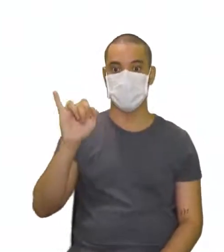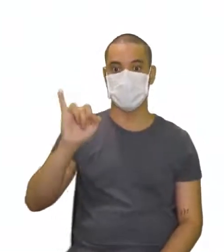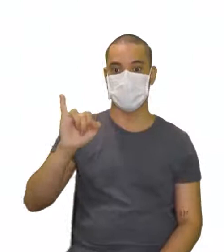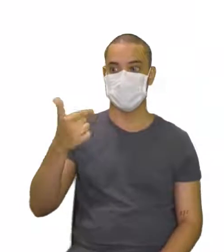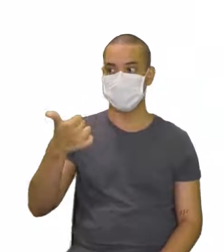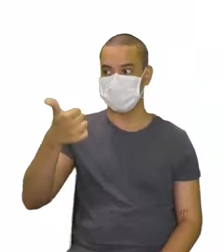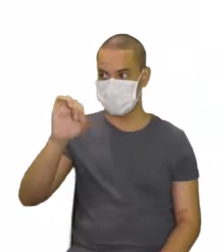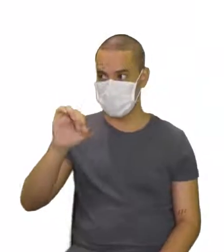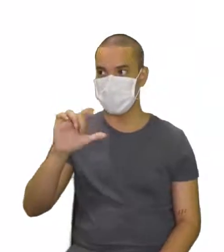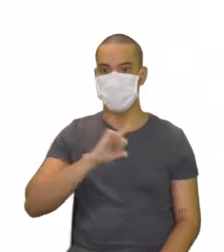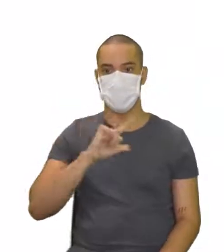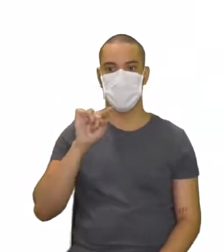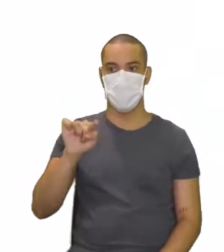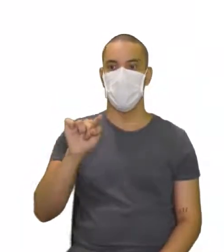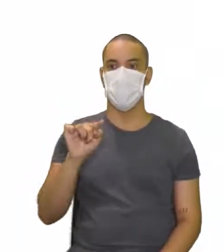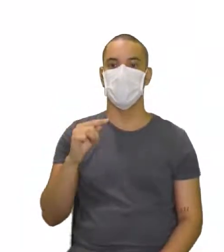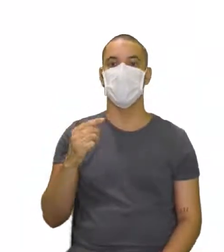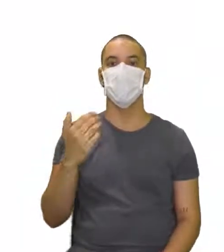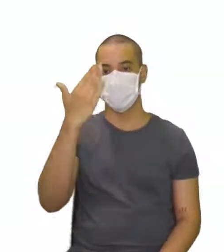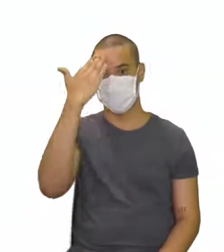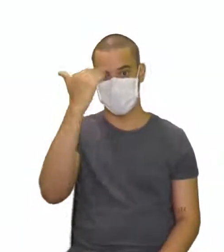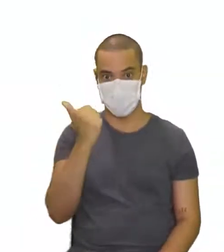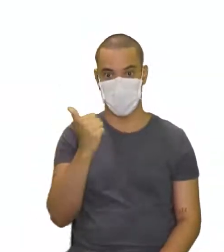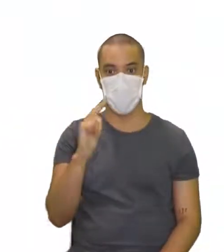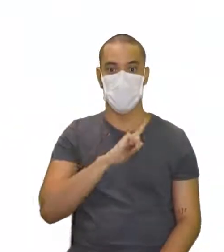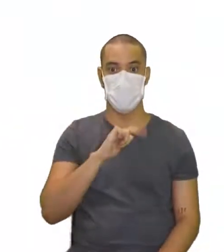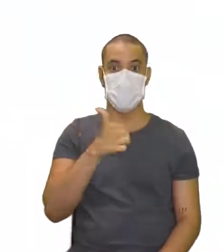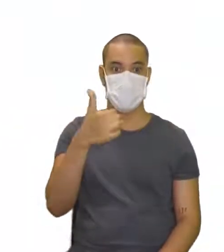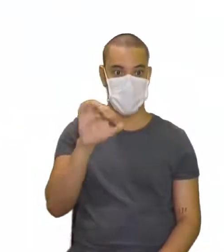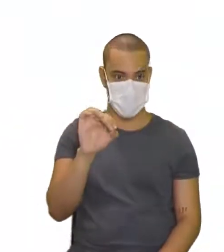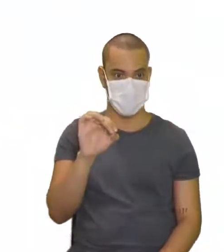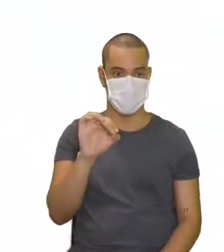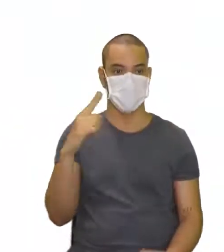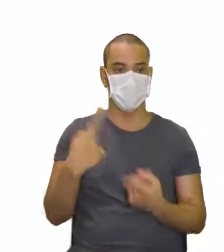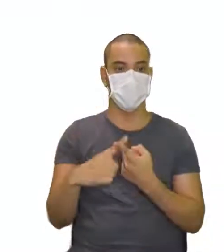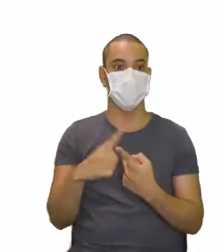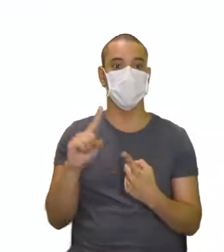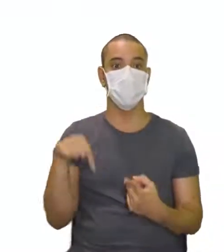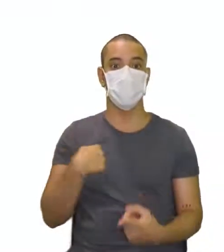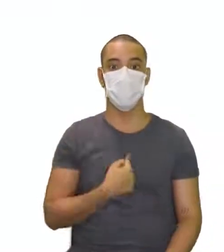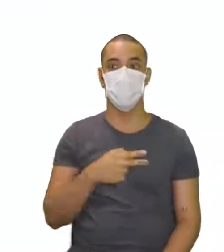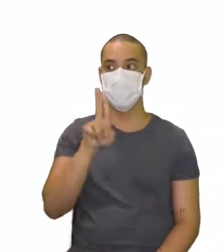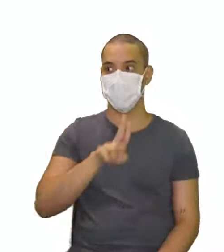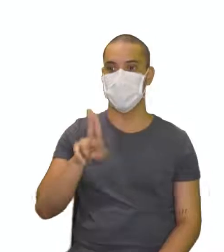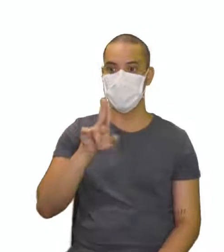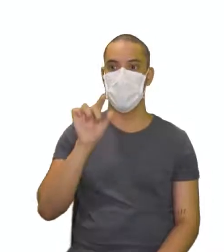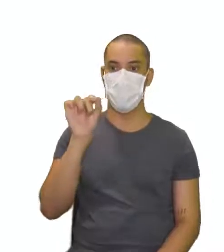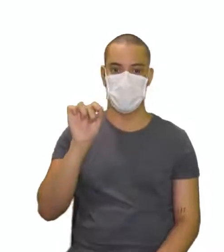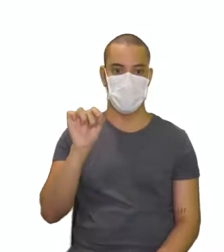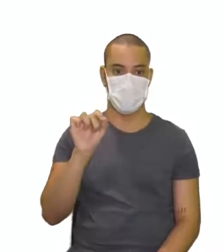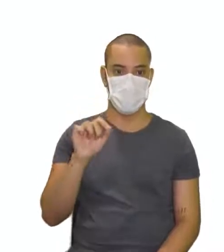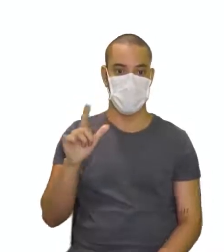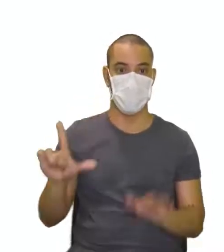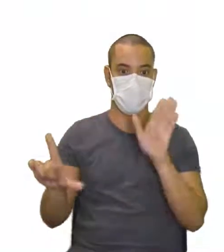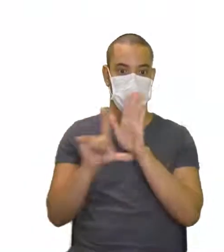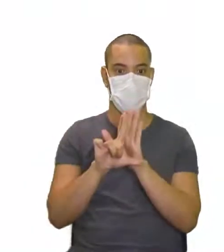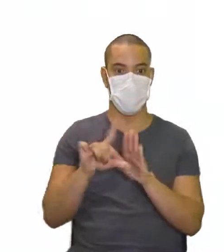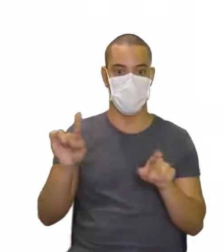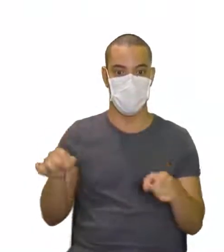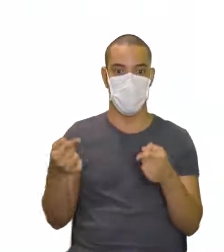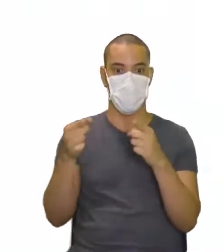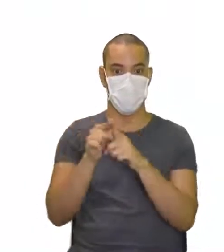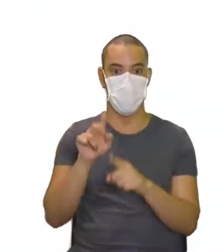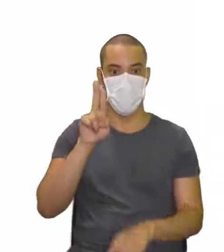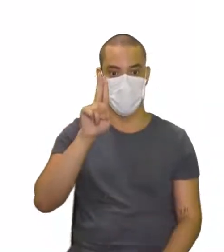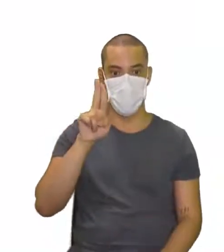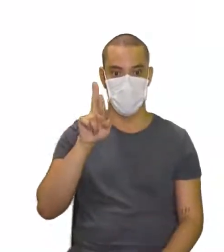ponto bem aqui no meio, onde a tensão é 20, a corrente vale 10. Se nós pegarmos aí a lei de Ohm, pessoal, onde o